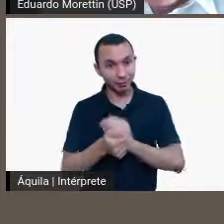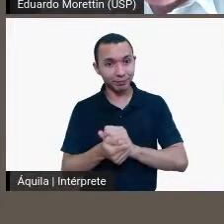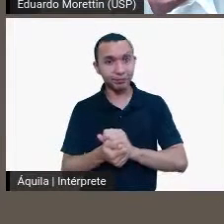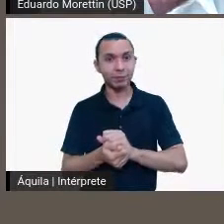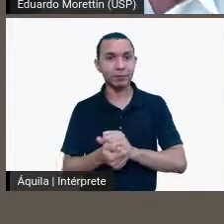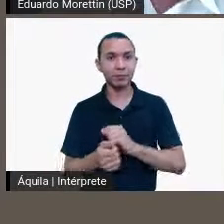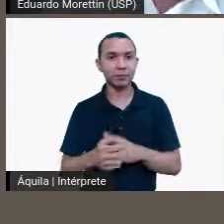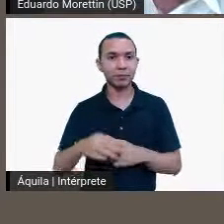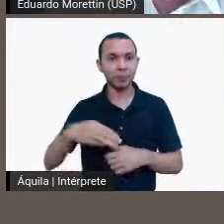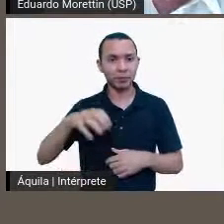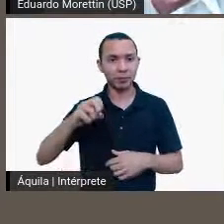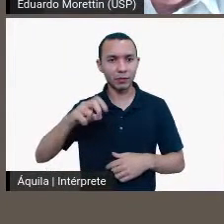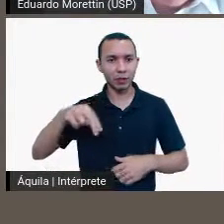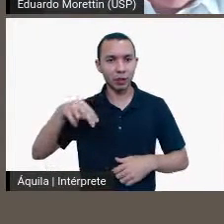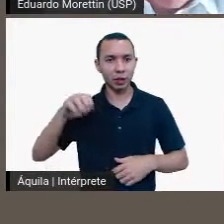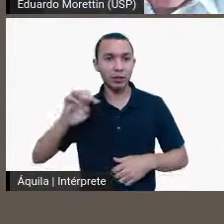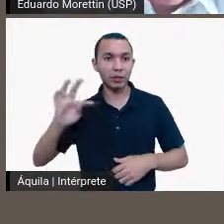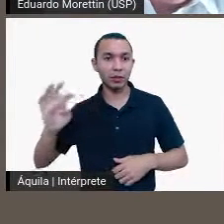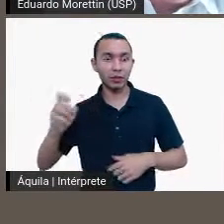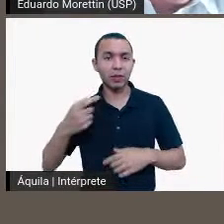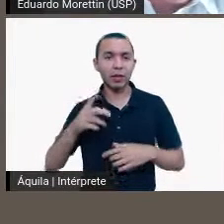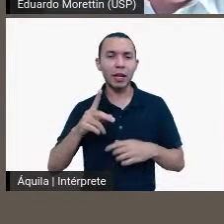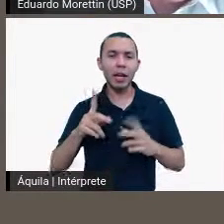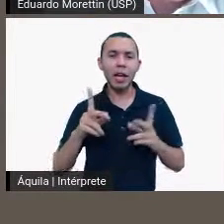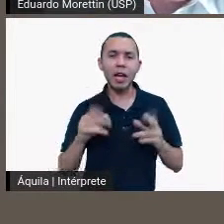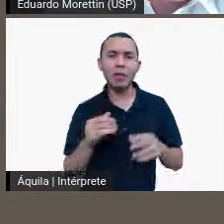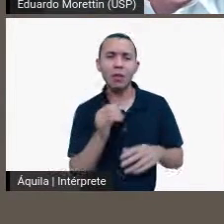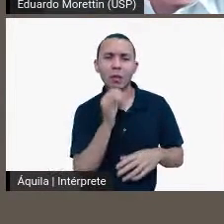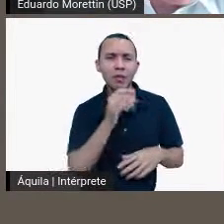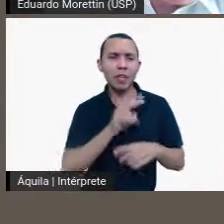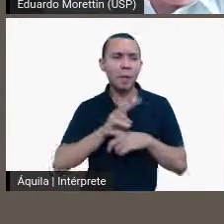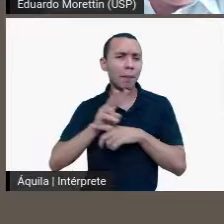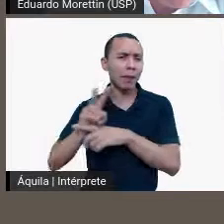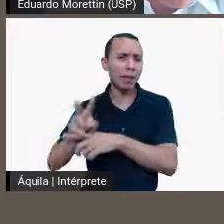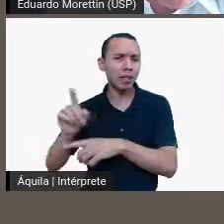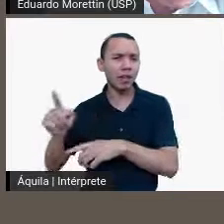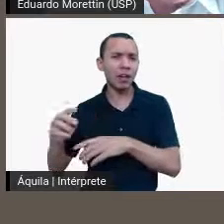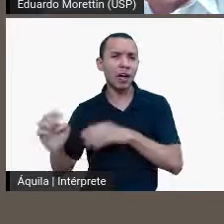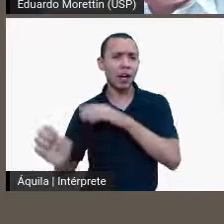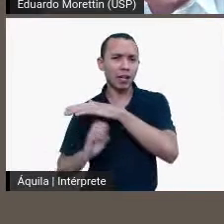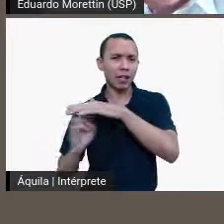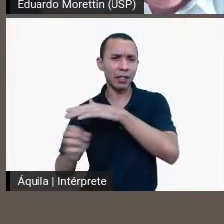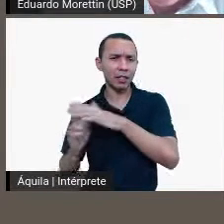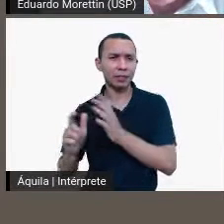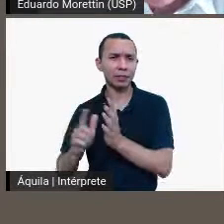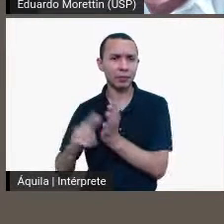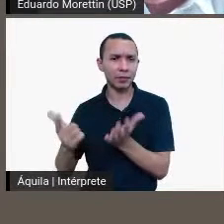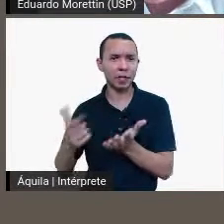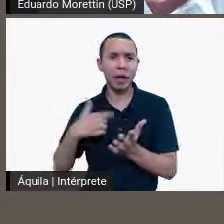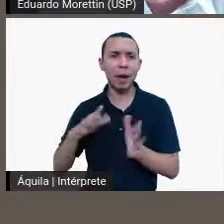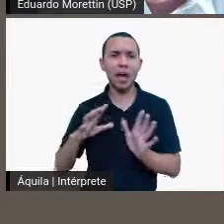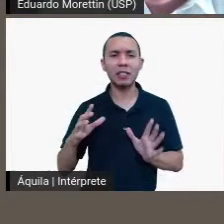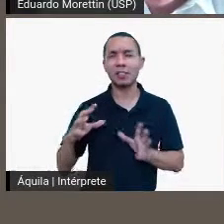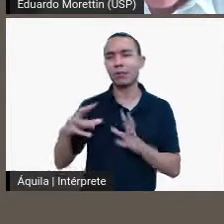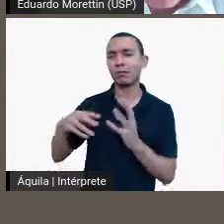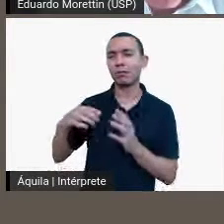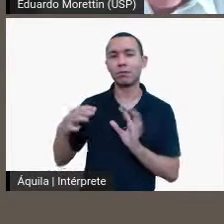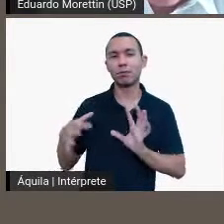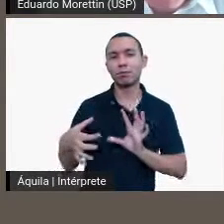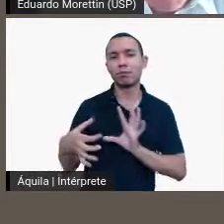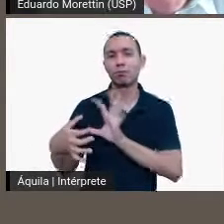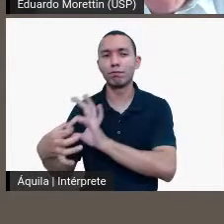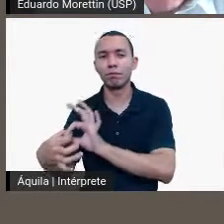Menotti Delpique emprestava, não é, a essa produtora seu prestígio, mas não se envolvia propriamente